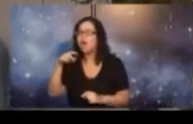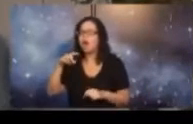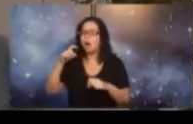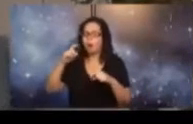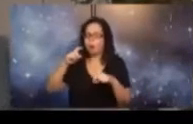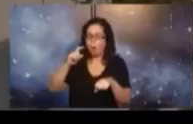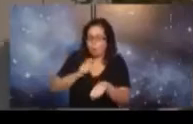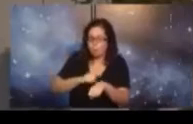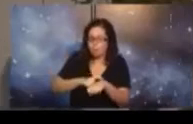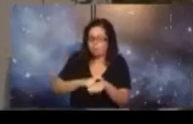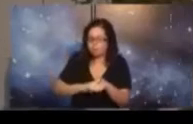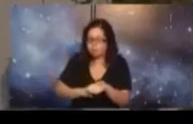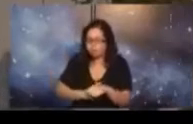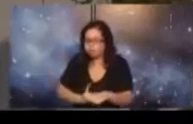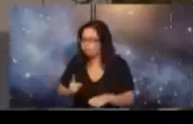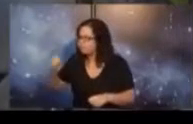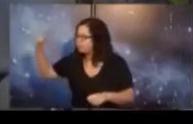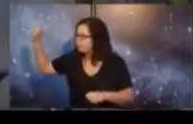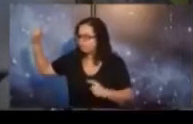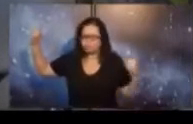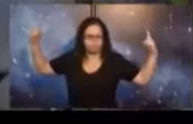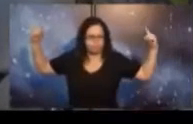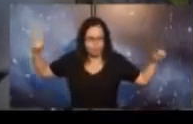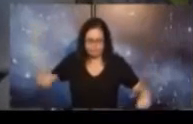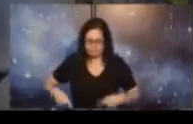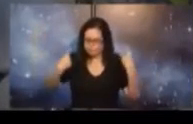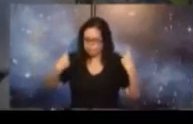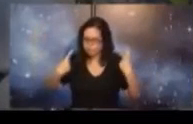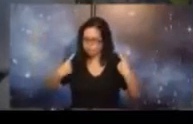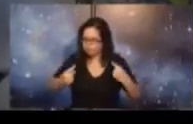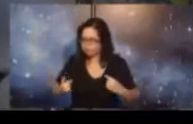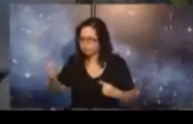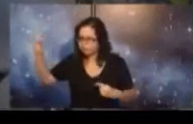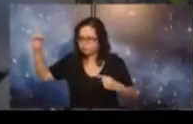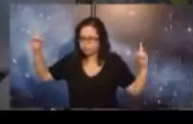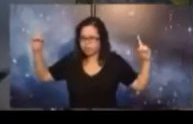Ou você era revolucionário, quebrava tudo,